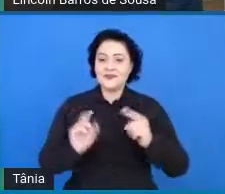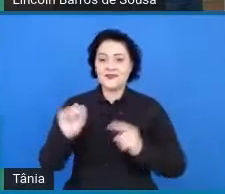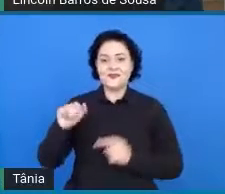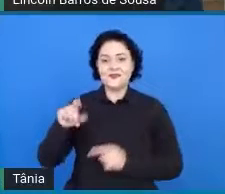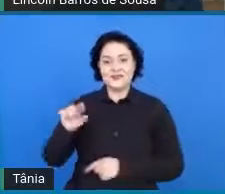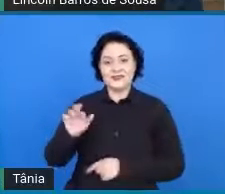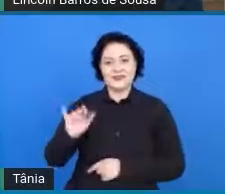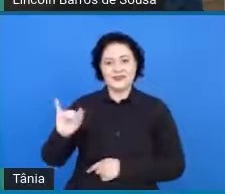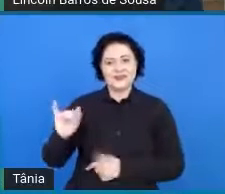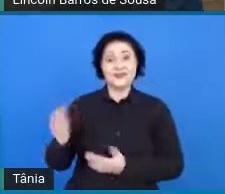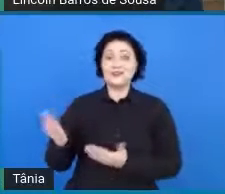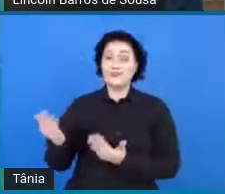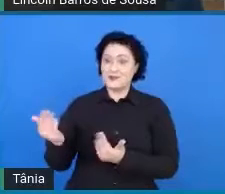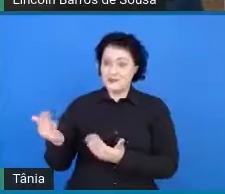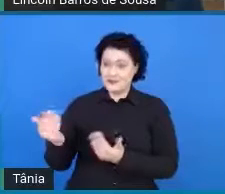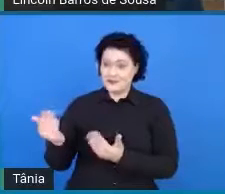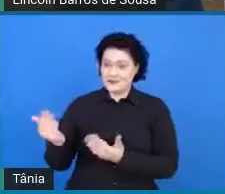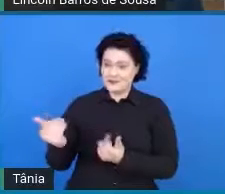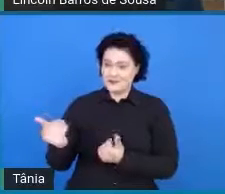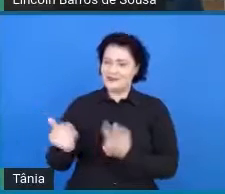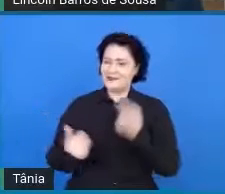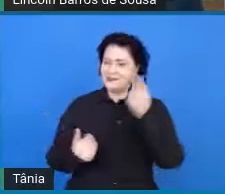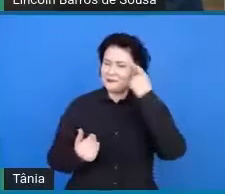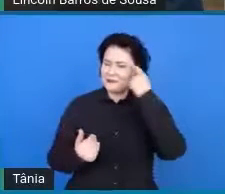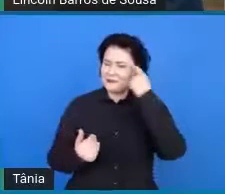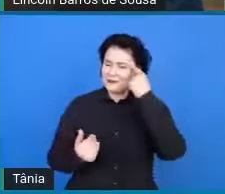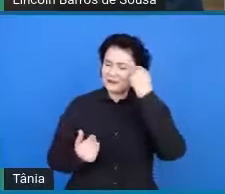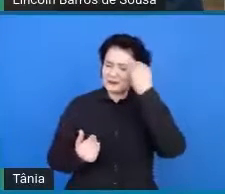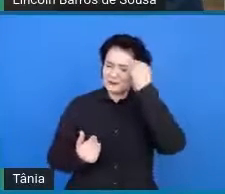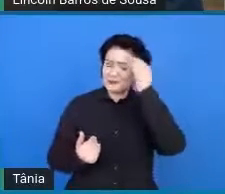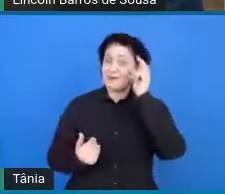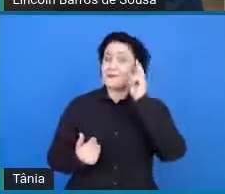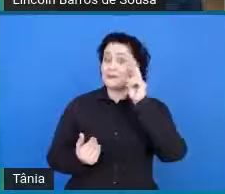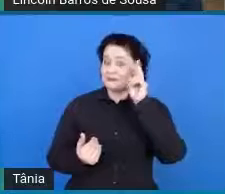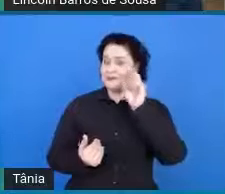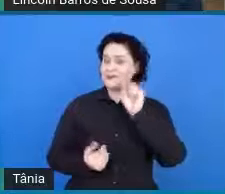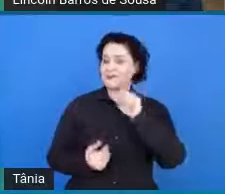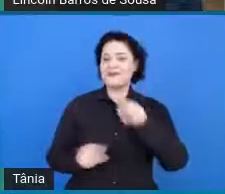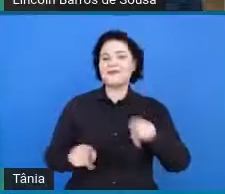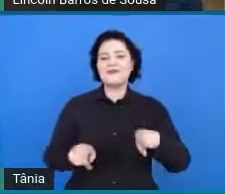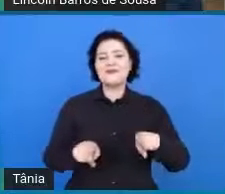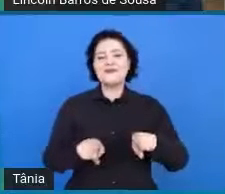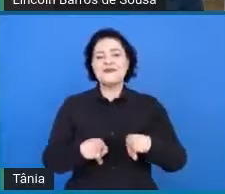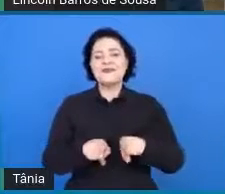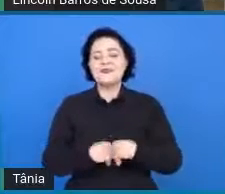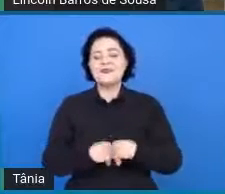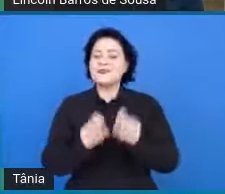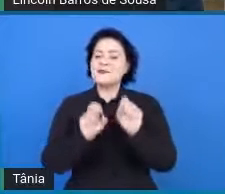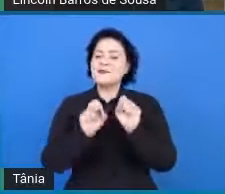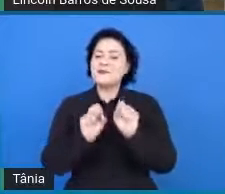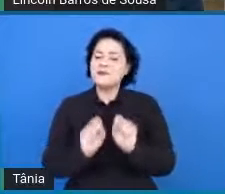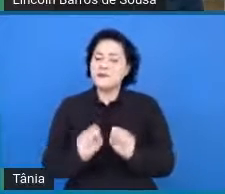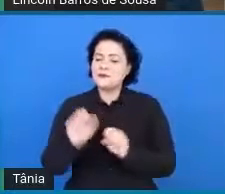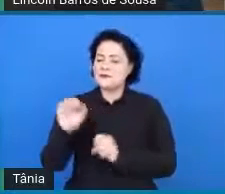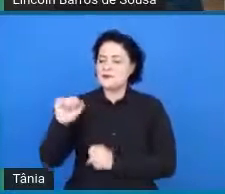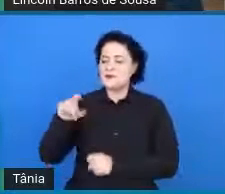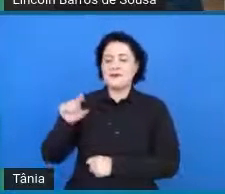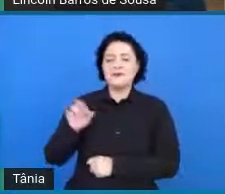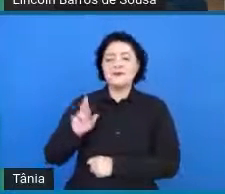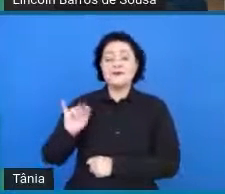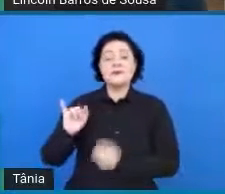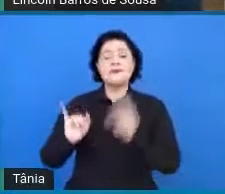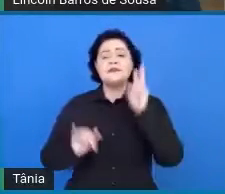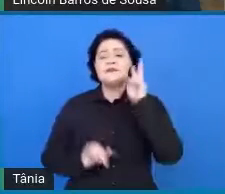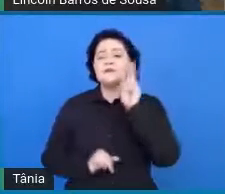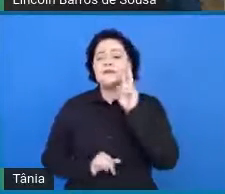Andreia muito jovem e deve ter uma memória excelente Nós gostaríamos que nos dissesse e ele